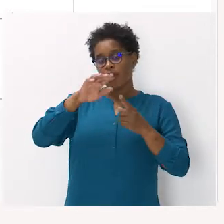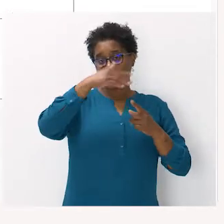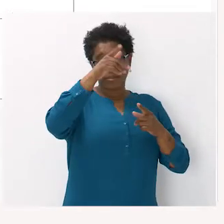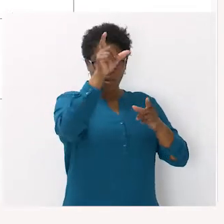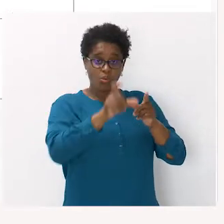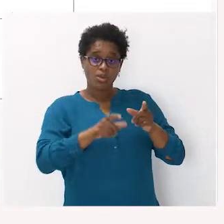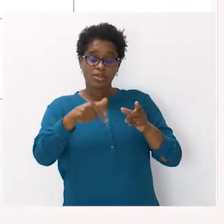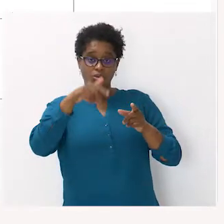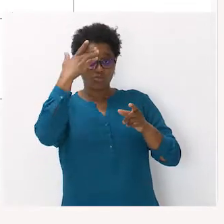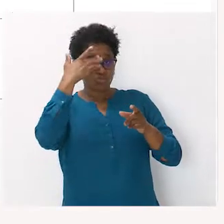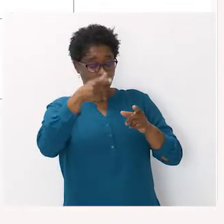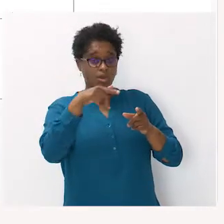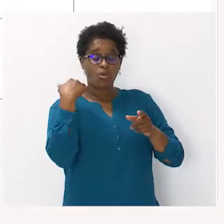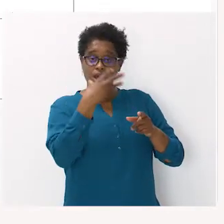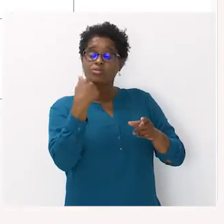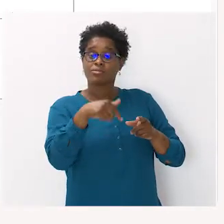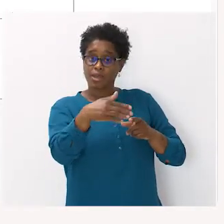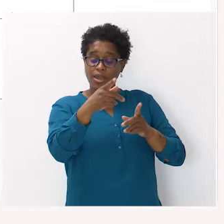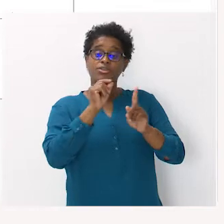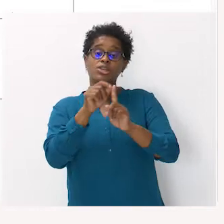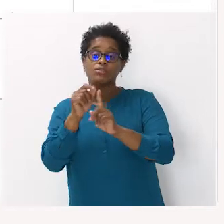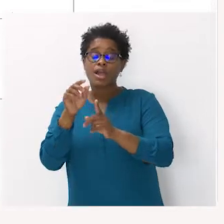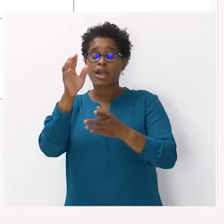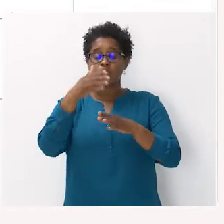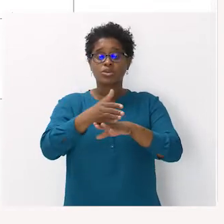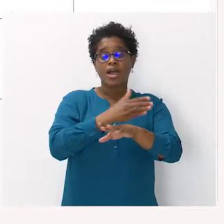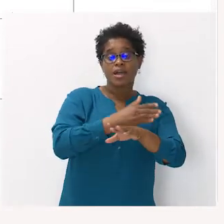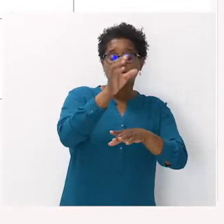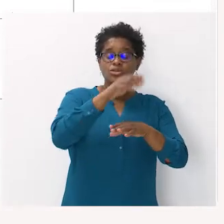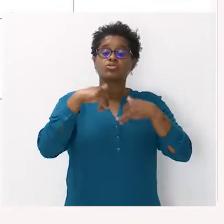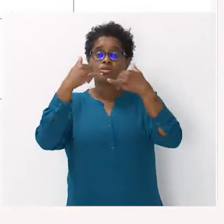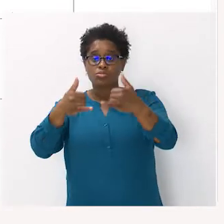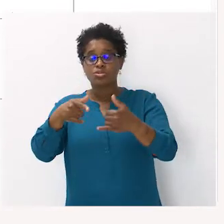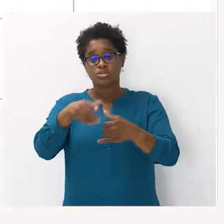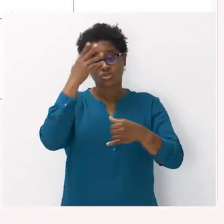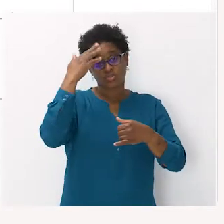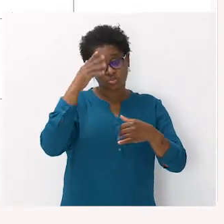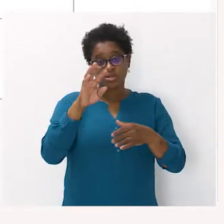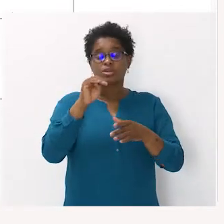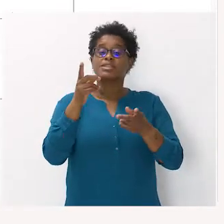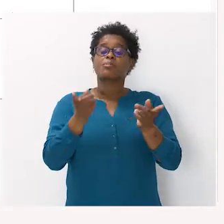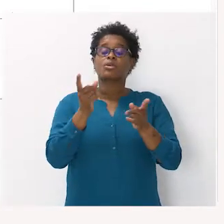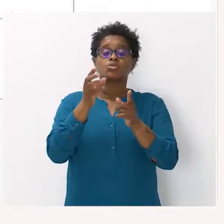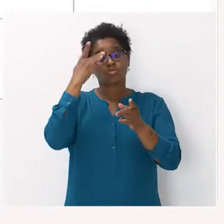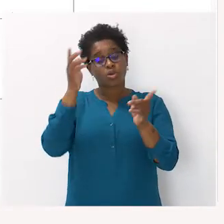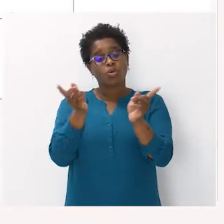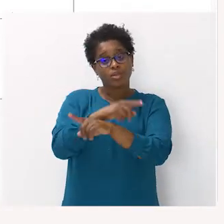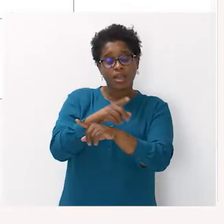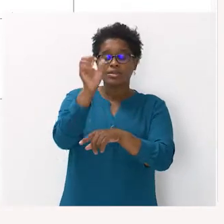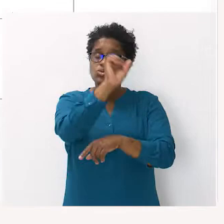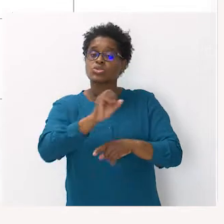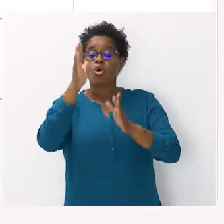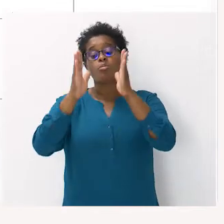nós temos é dado um número, o aluno terá que identificar o seu antecessor, o seu sucessor, o seu simétrico e o